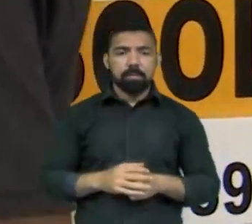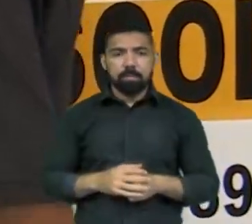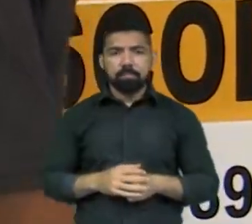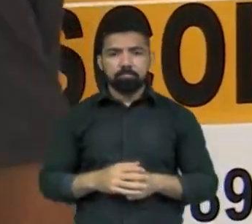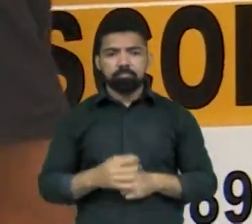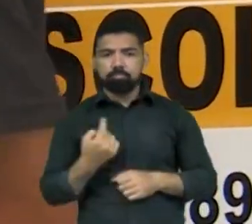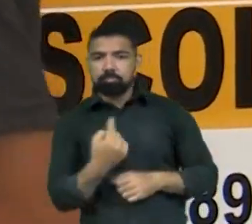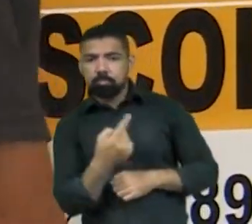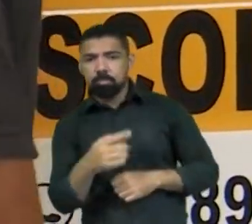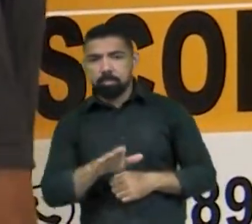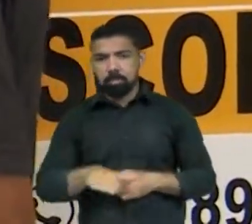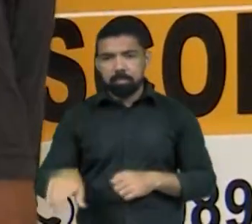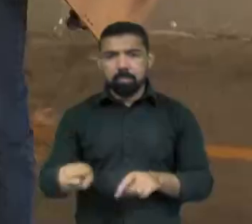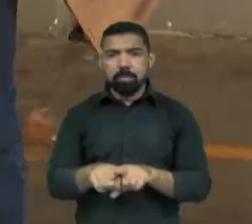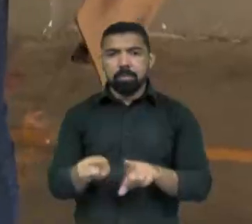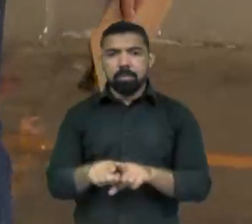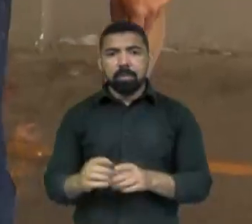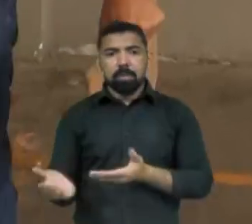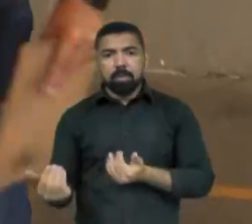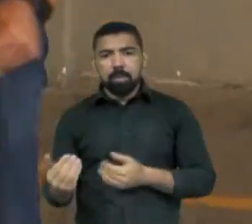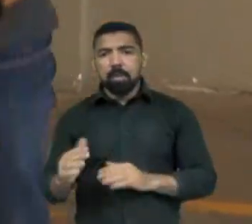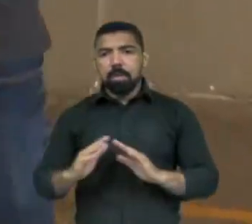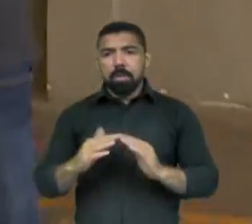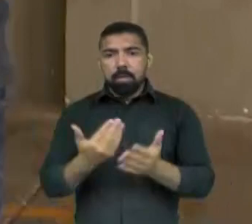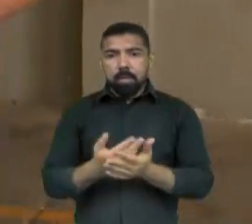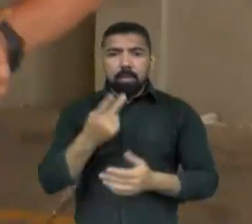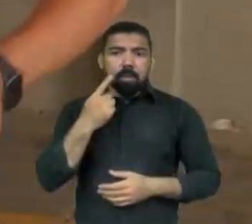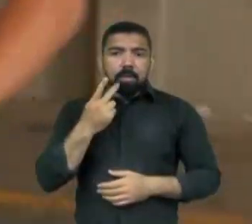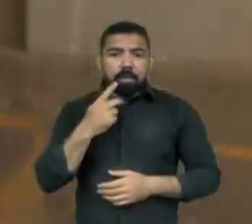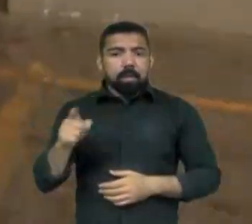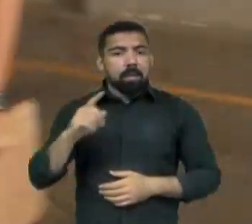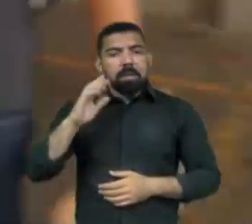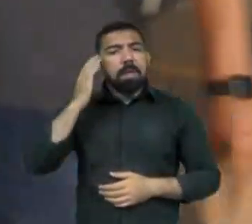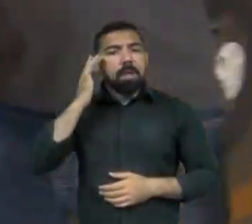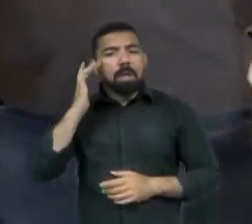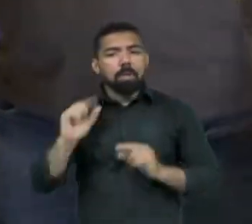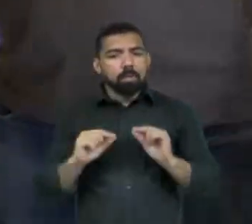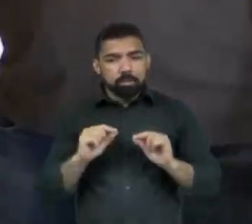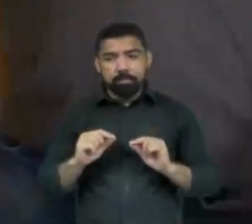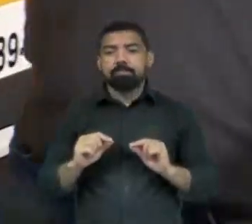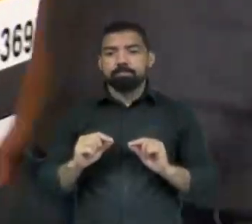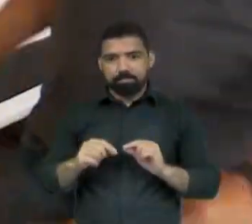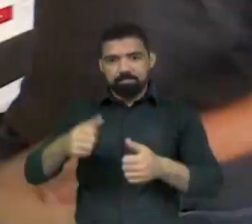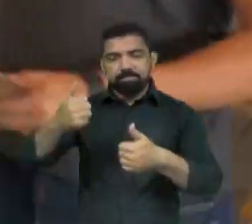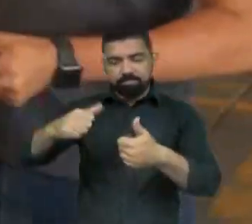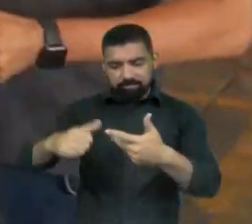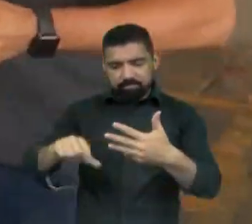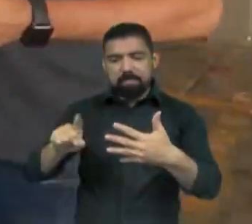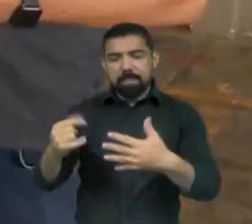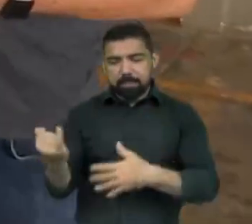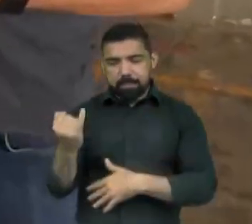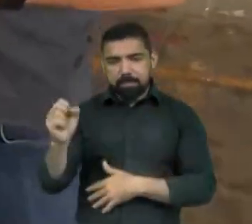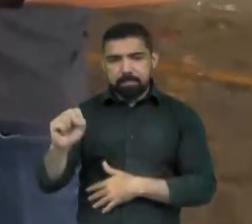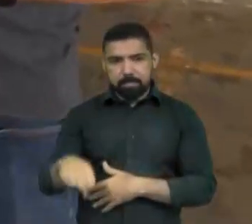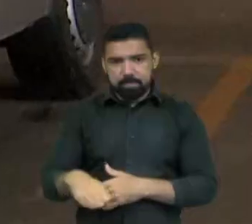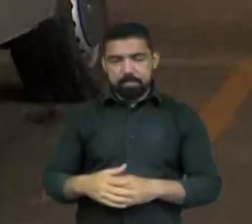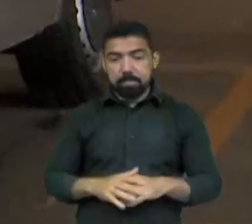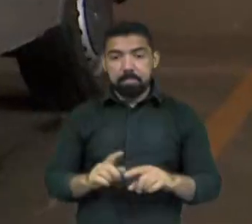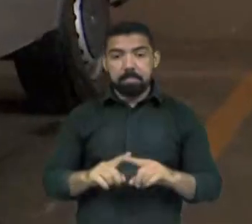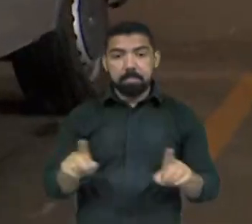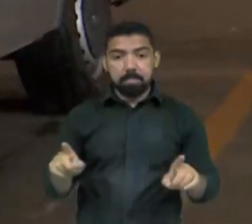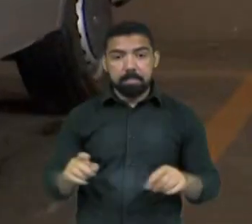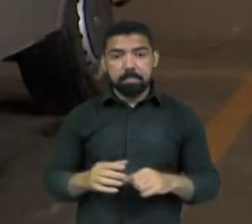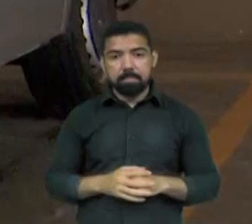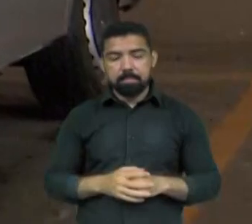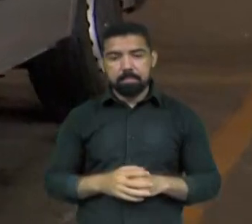adolescentes para as escolas de Fortaleza. Ele considera que a vistoria veicular é importante, embora não vê necessidade de